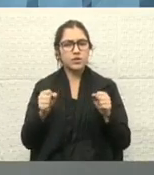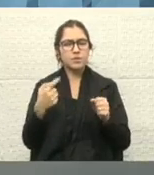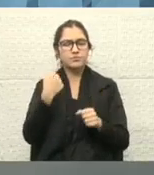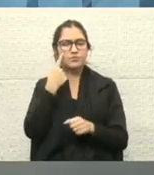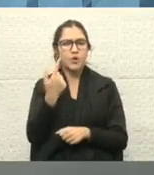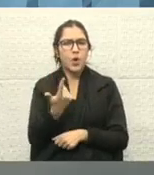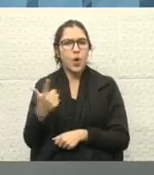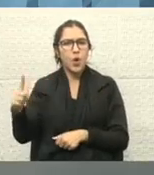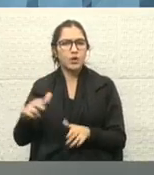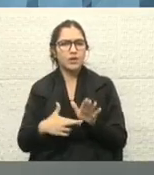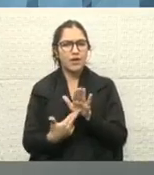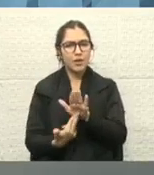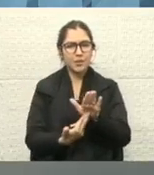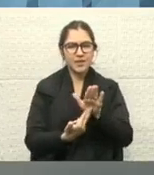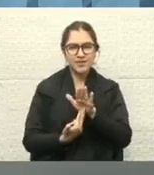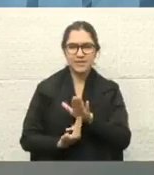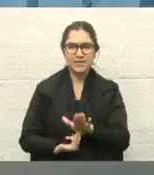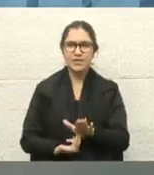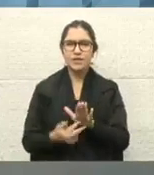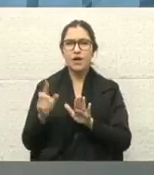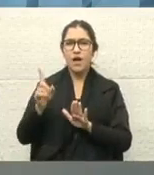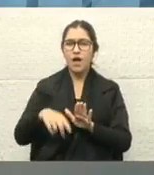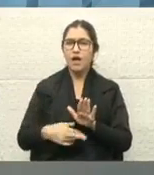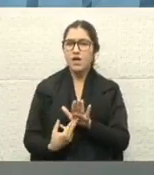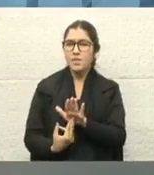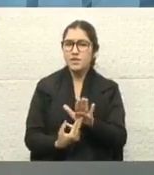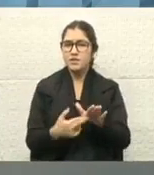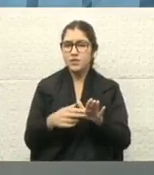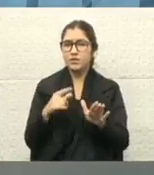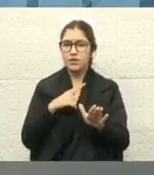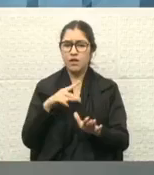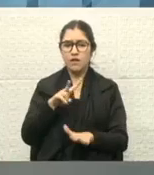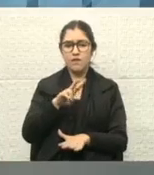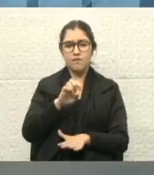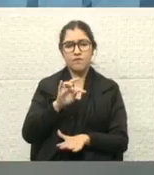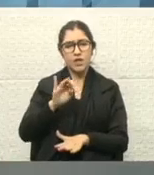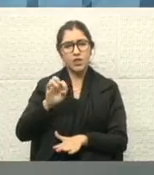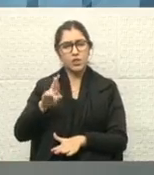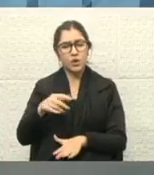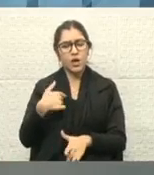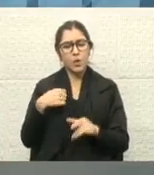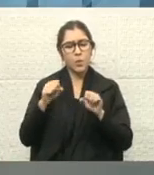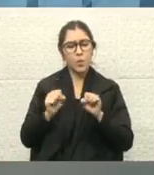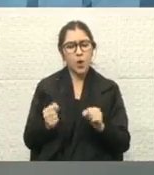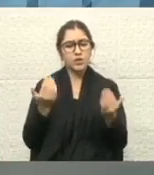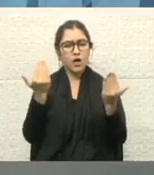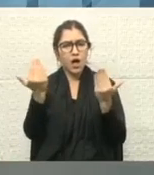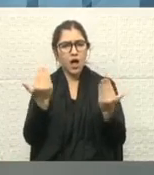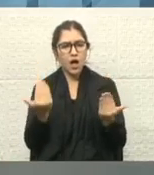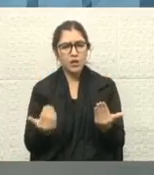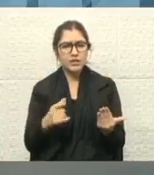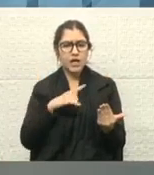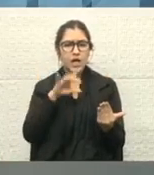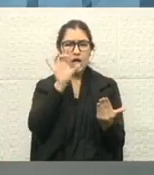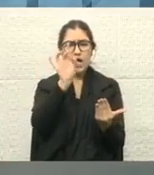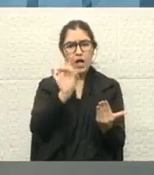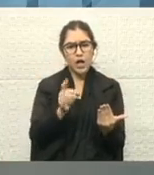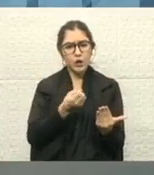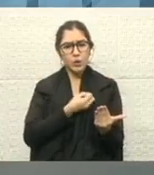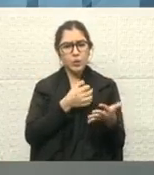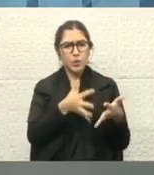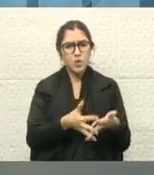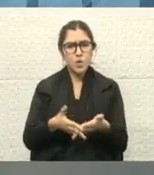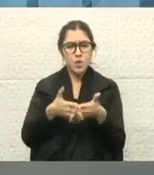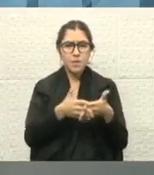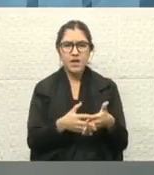adotar uma outra representação, que é a representação enquanto vetor. Então, eu posso associar cada número